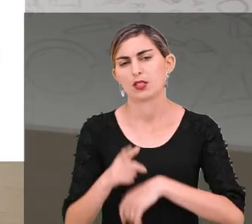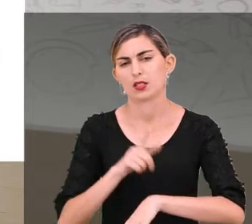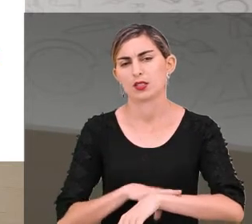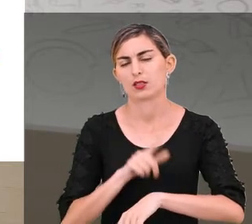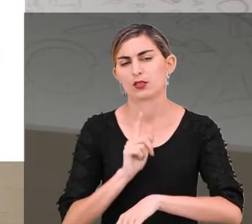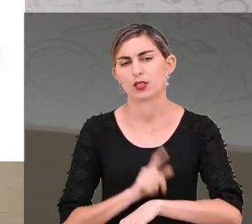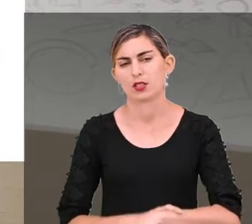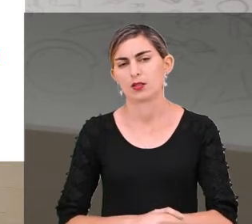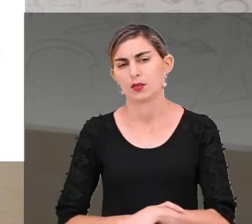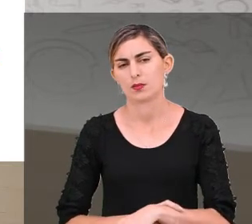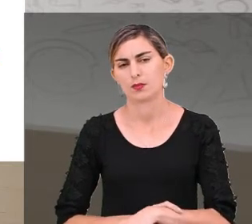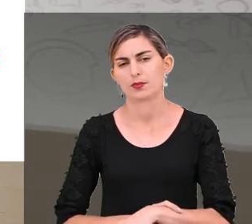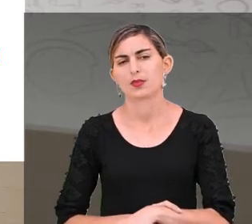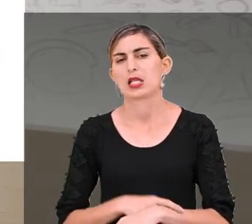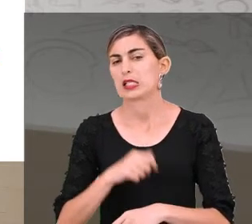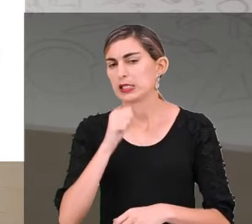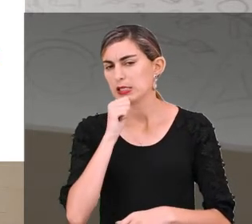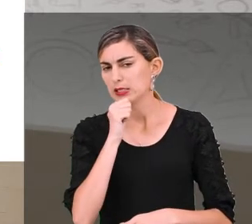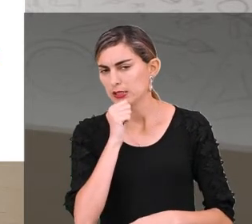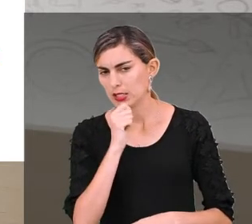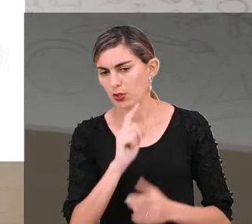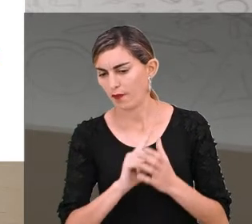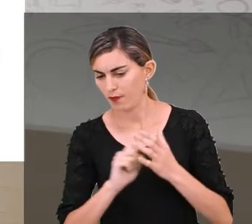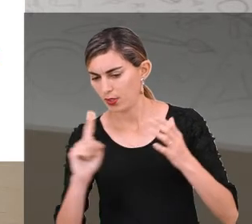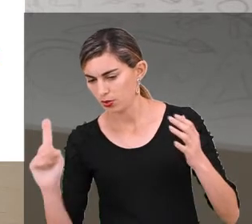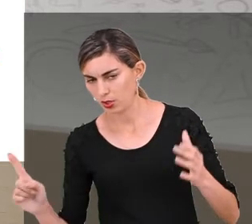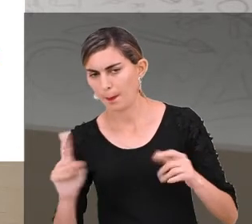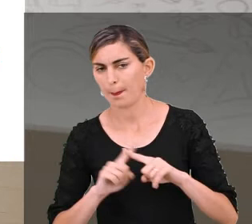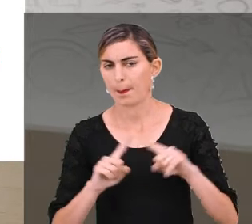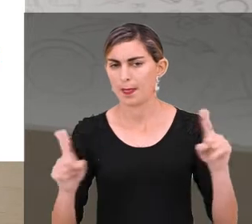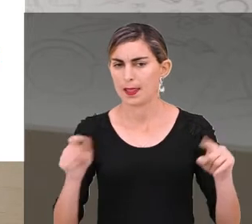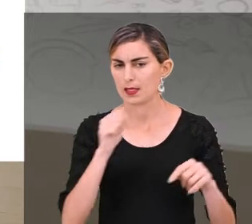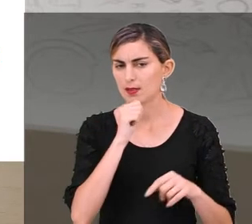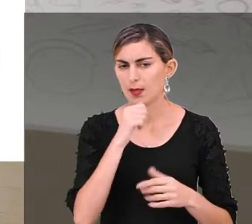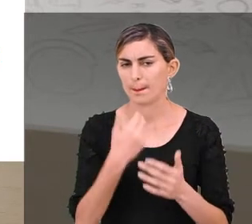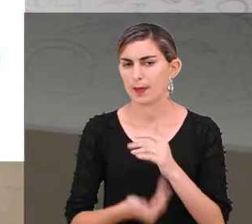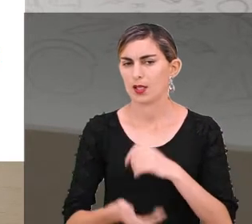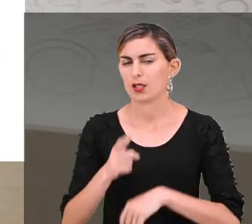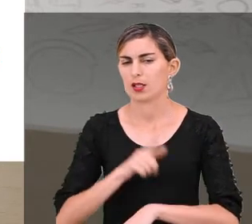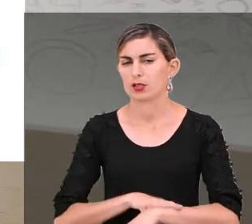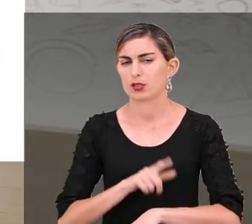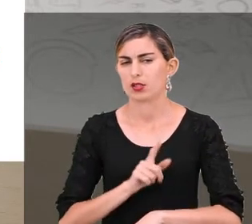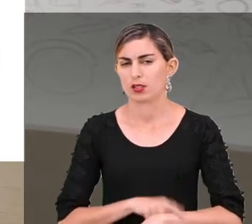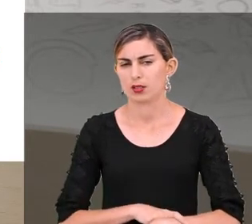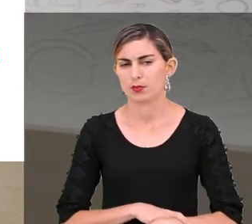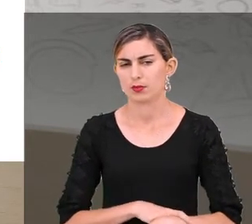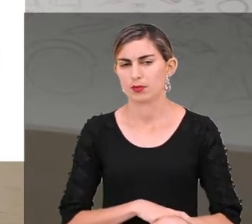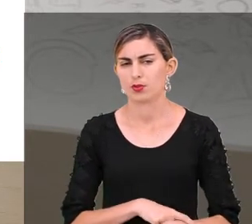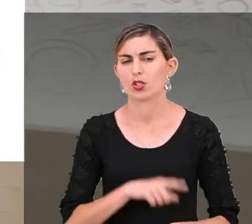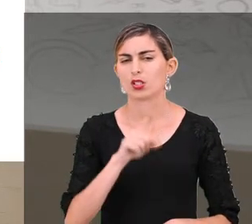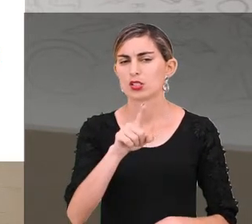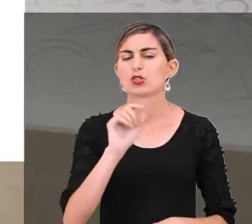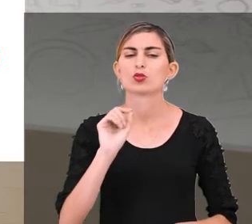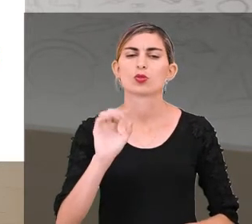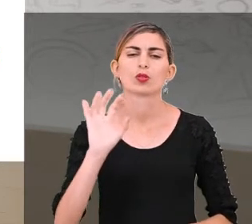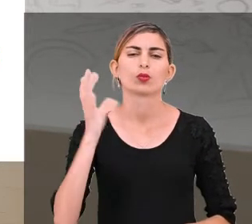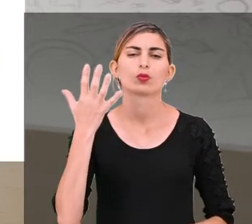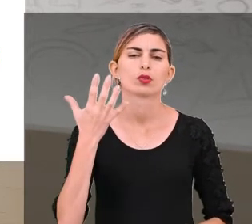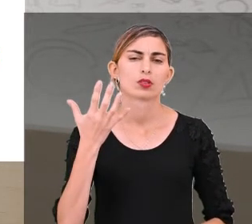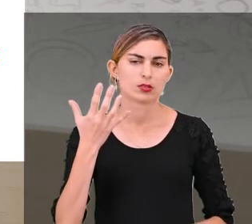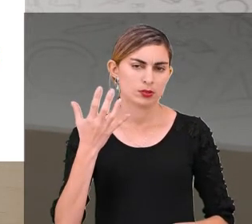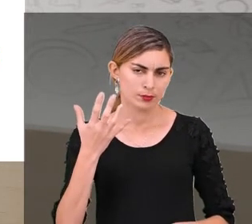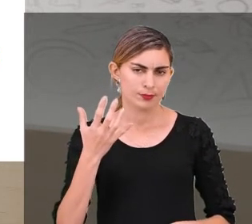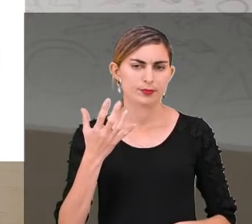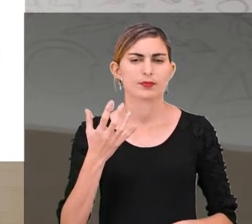de tempo, ou seja, com afastamento, mas sem perda de tempo, certo? Isso